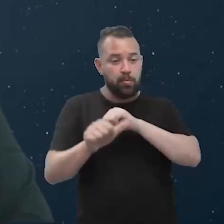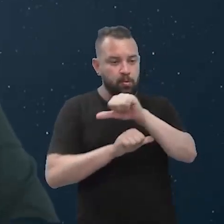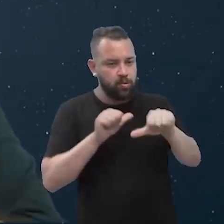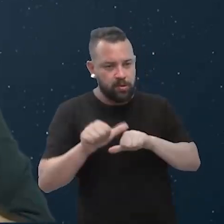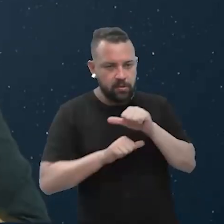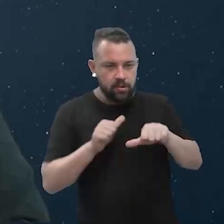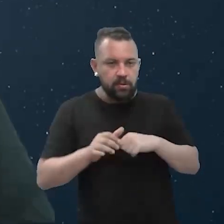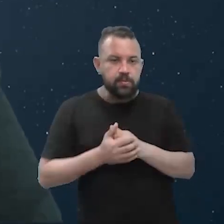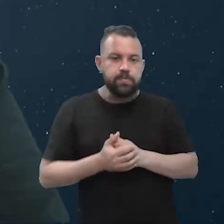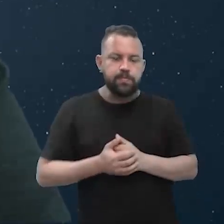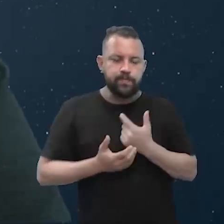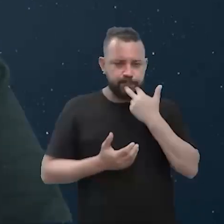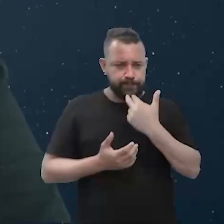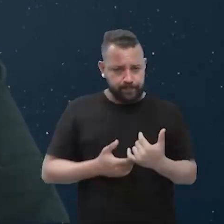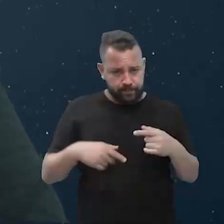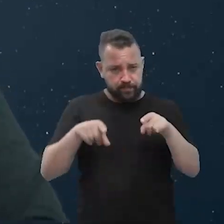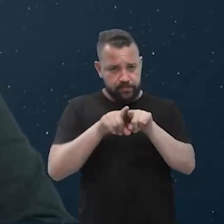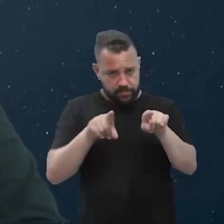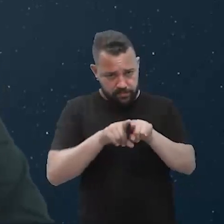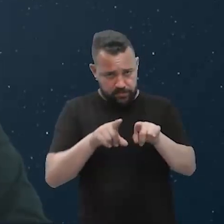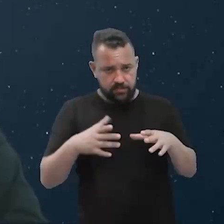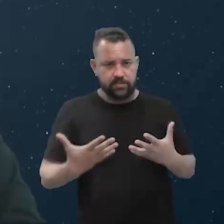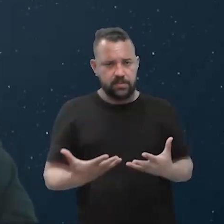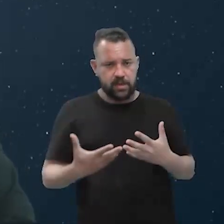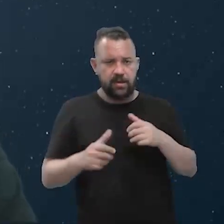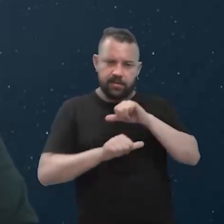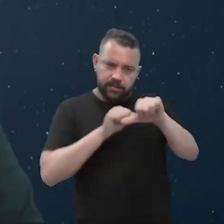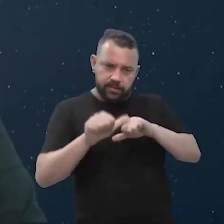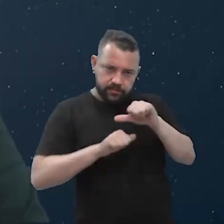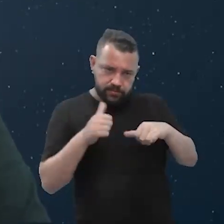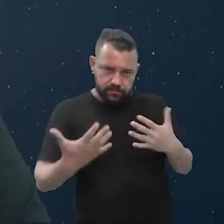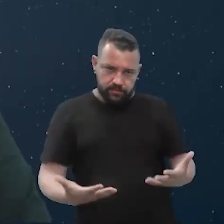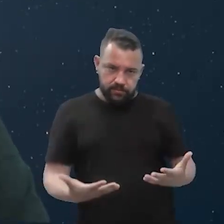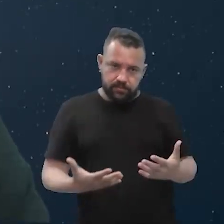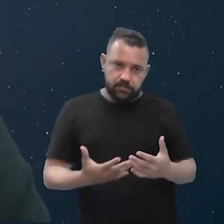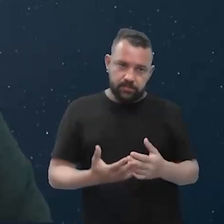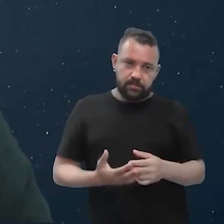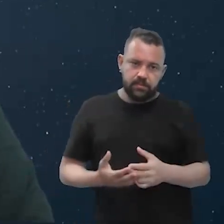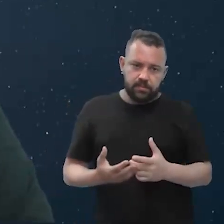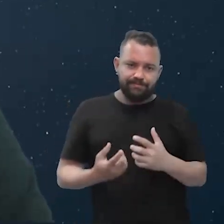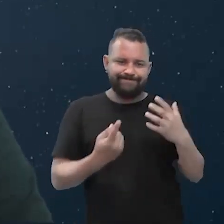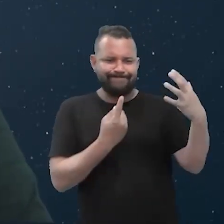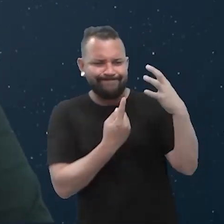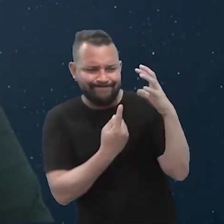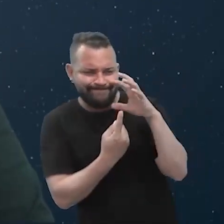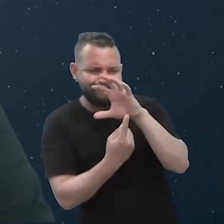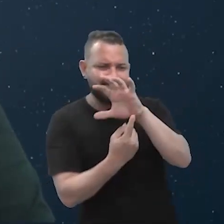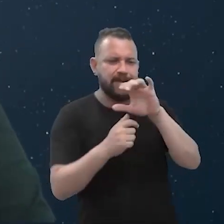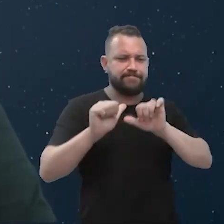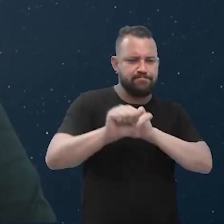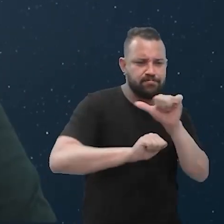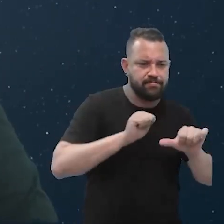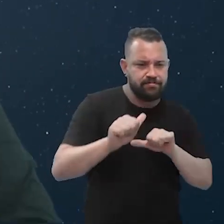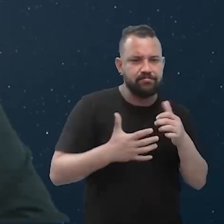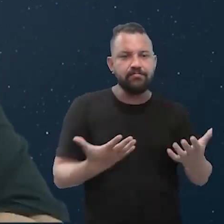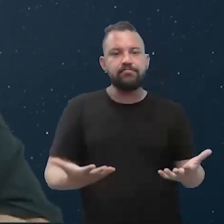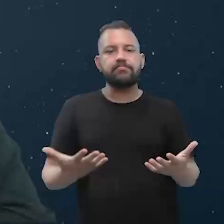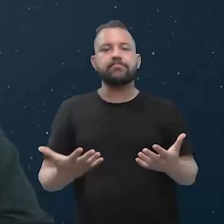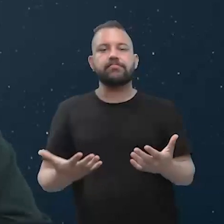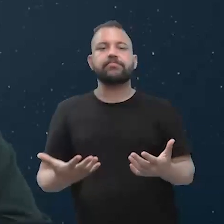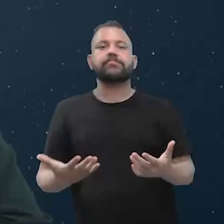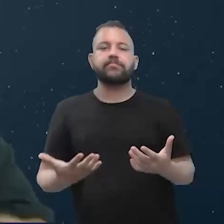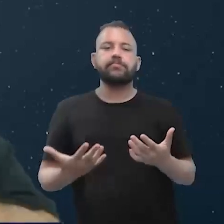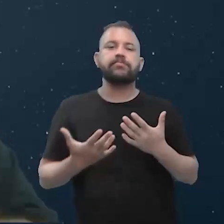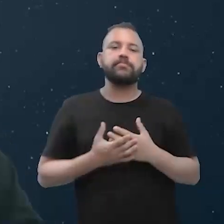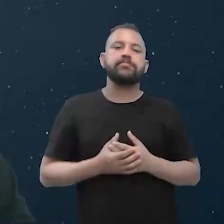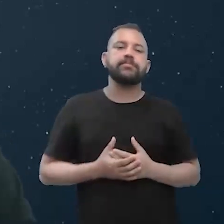modifica. Então a língua também, ela é mutável, ela muda, ela sofre transformações. E aí vem as